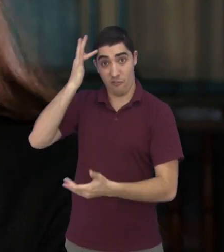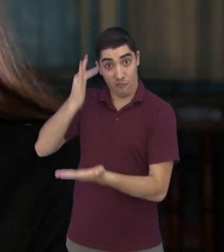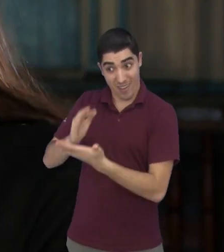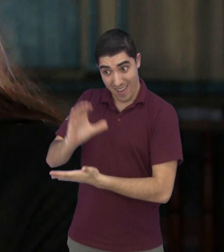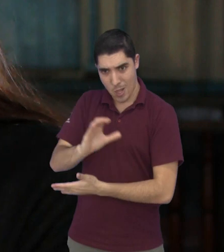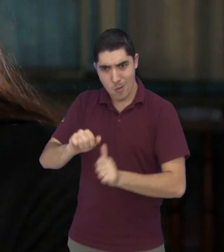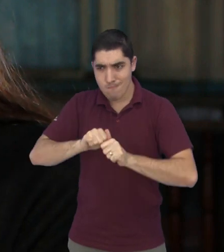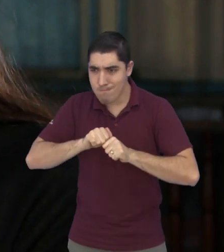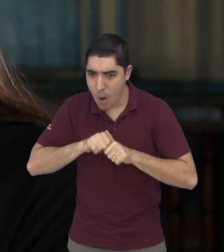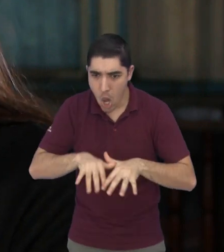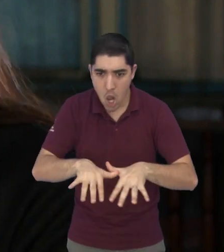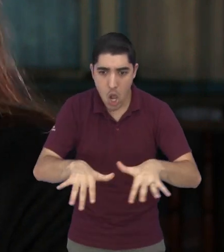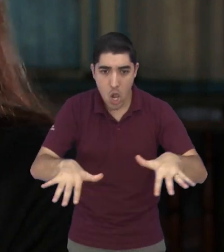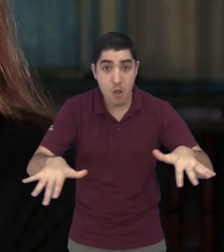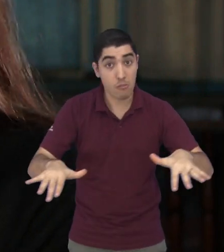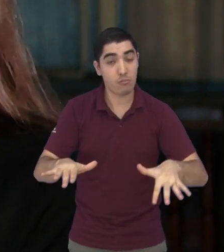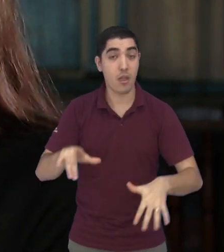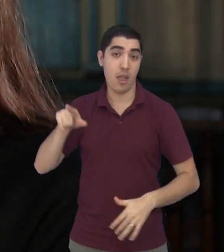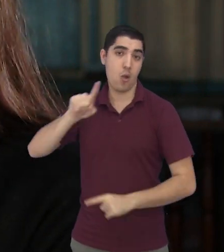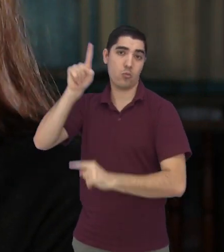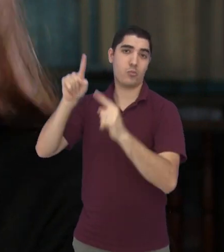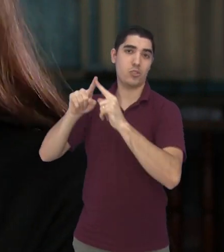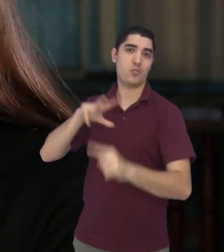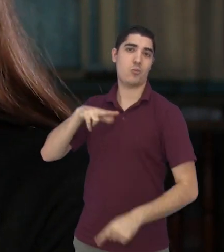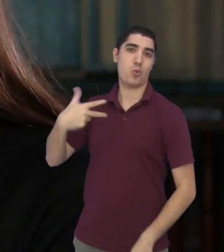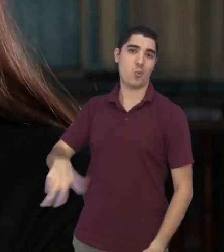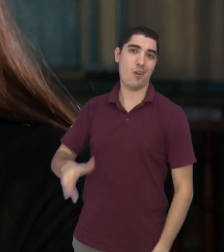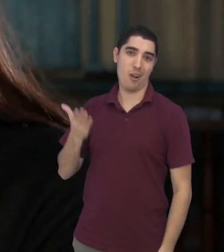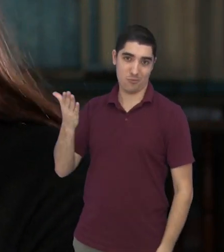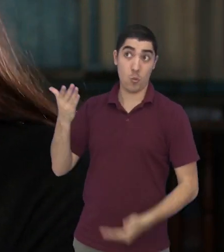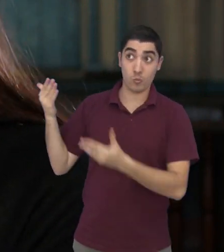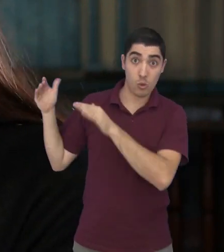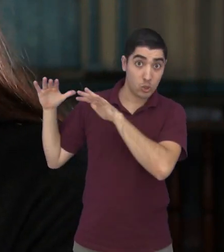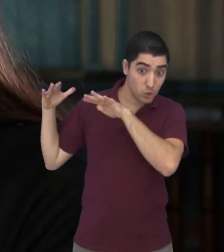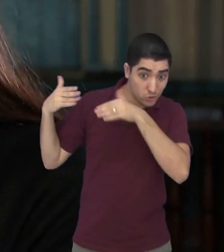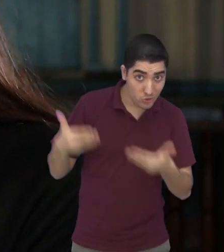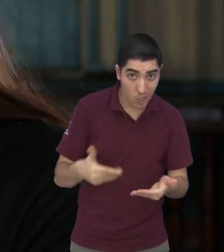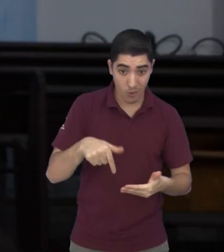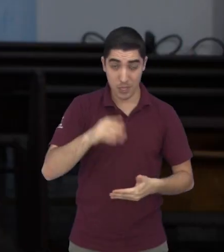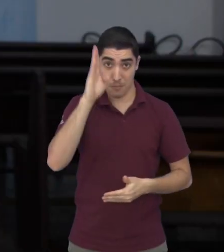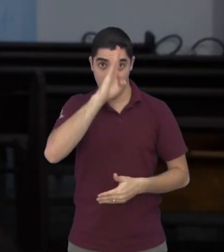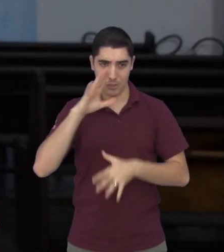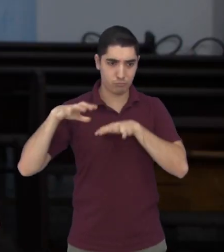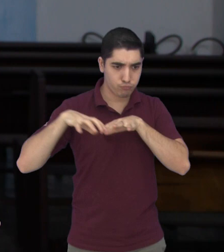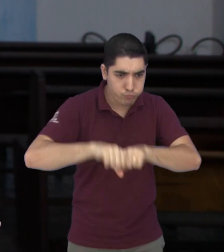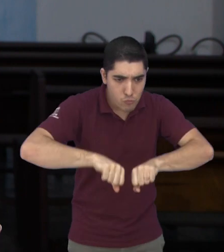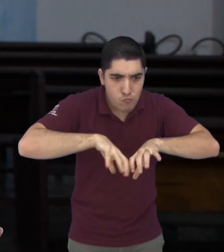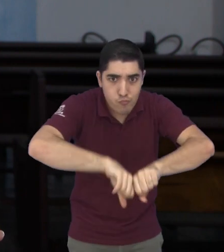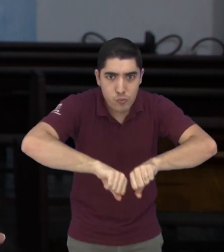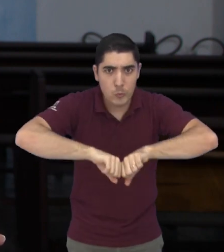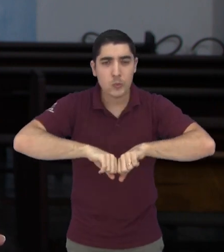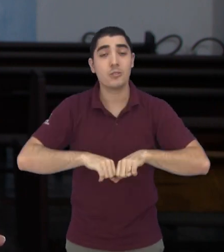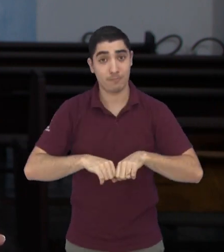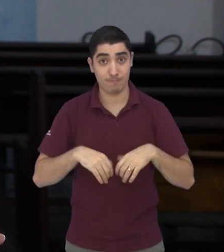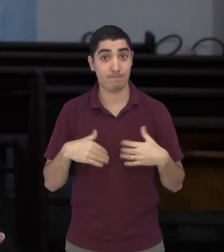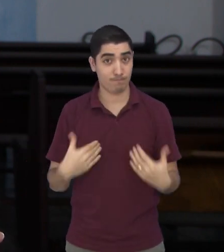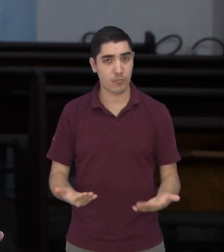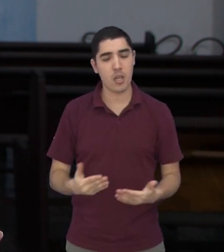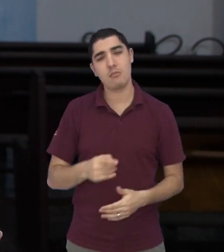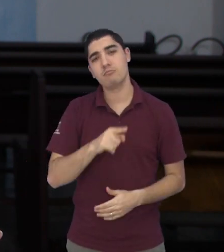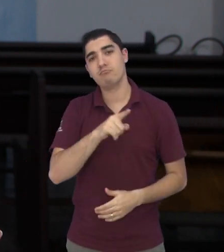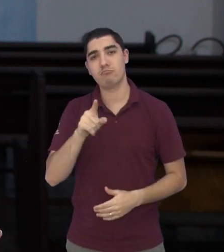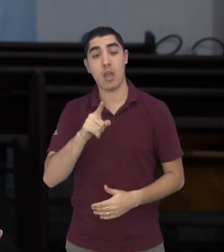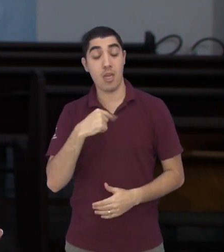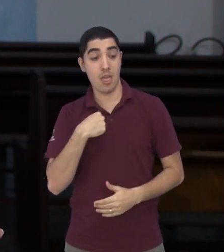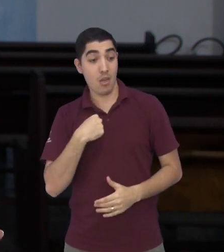também tinha essas intenções no Brasil colônia. Em São José dos Campos não foi diferente. Você, entrando numa